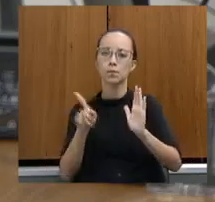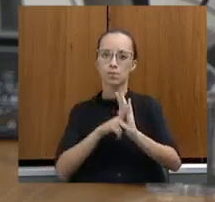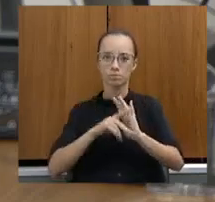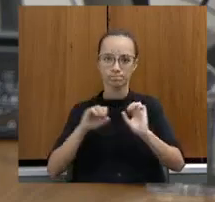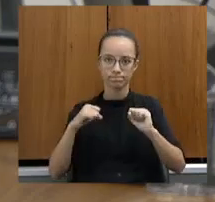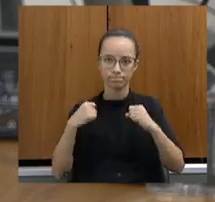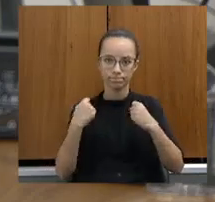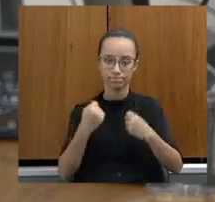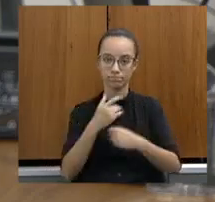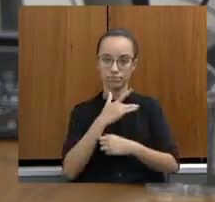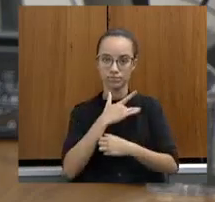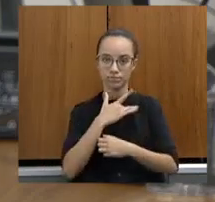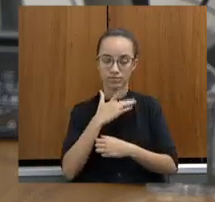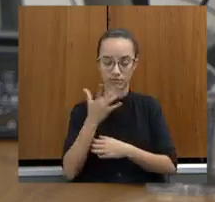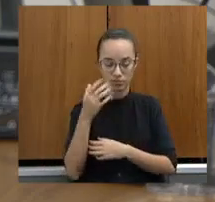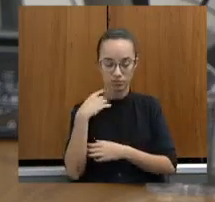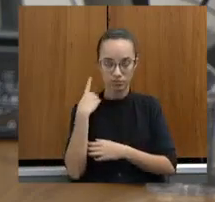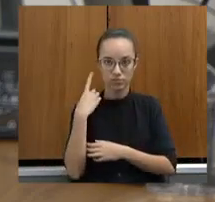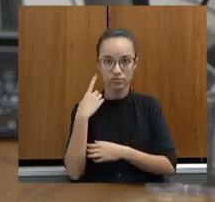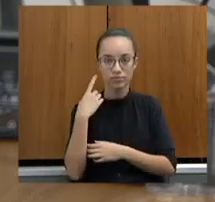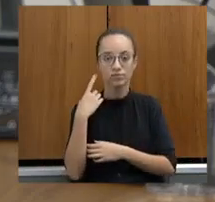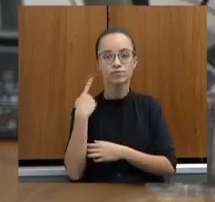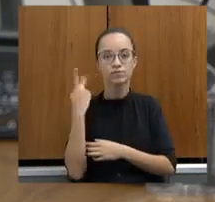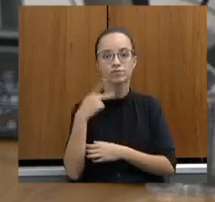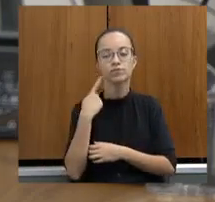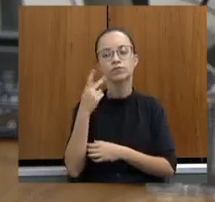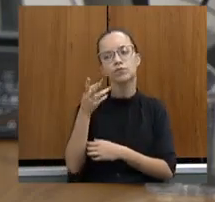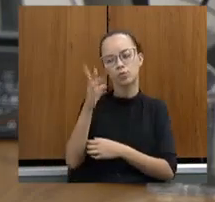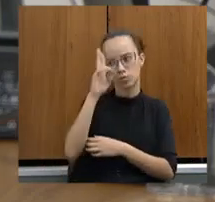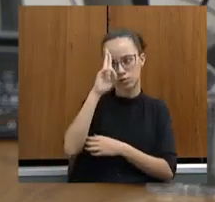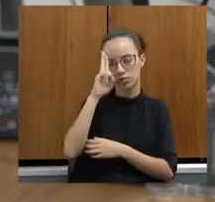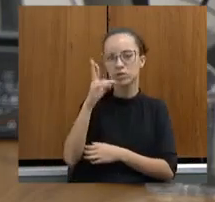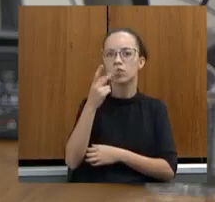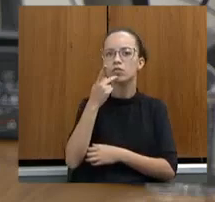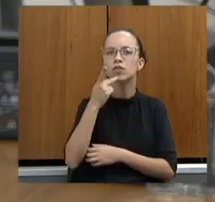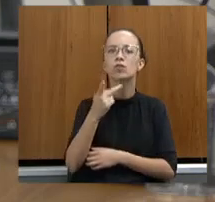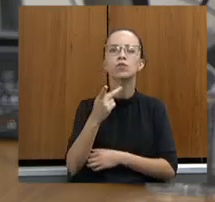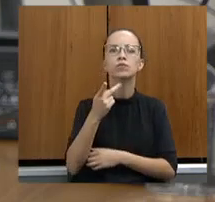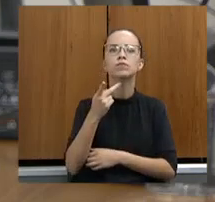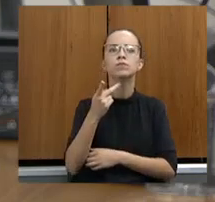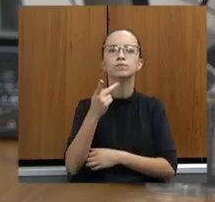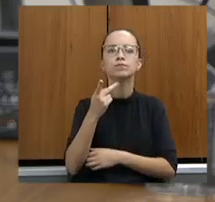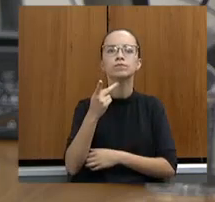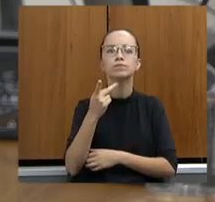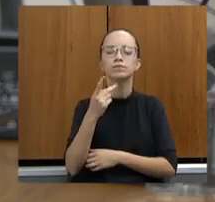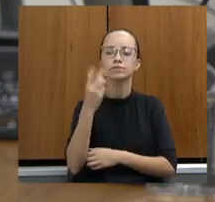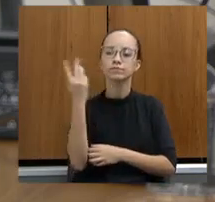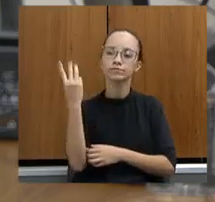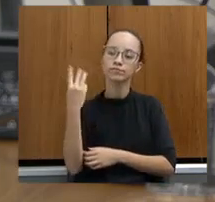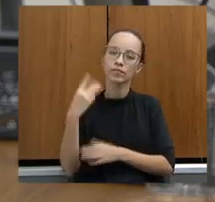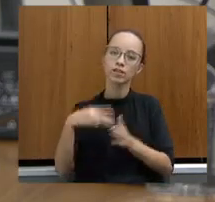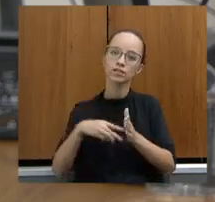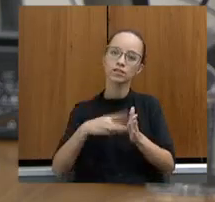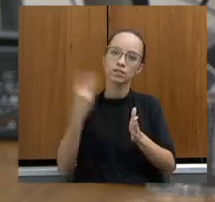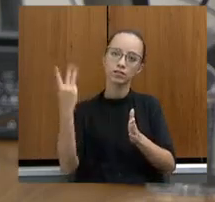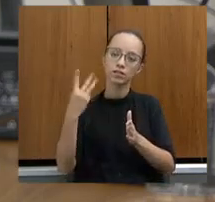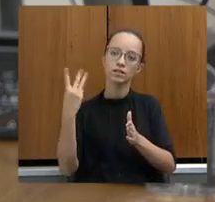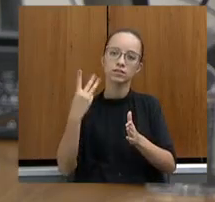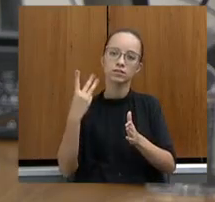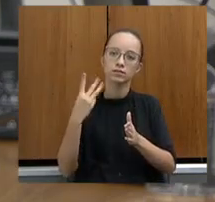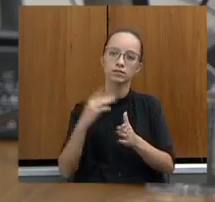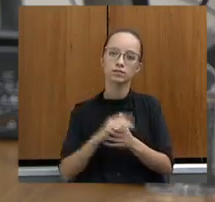conforme o compromisso assumido com o senhor foi levado novamente aí como o senhor colocou a terceira vez de forma ordinária